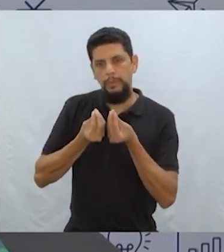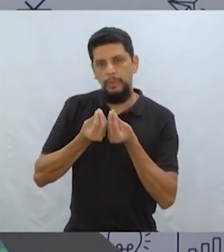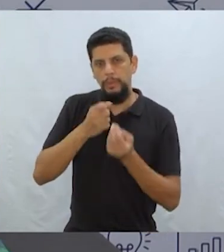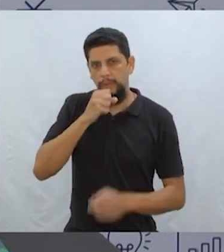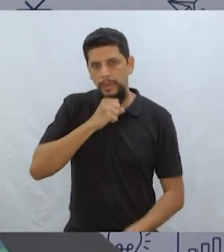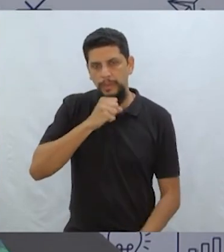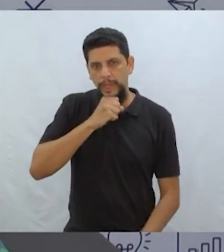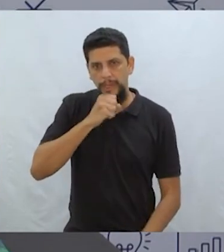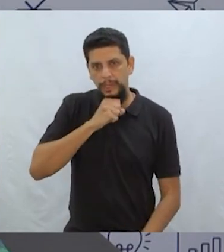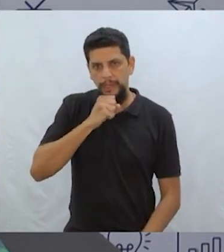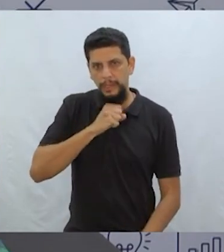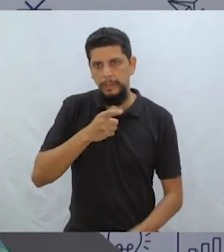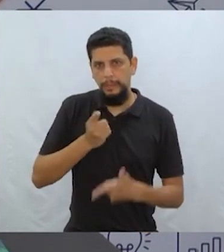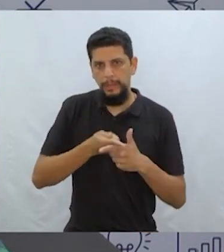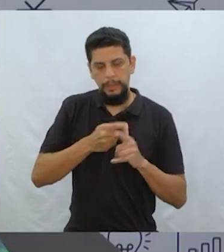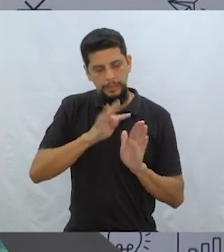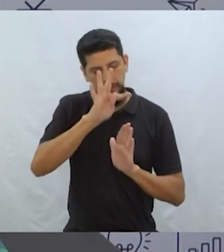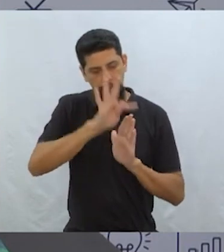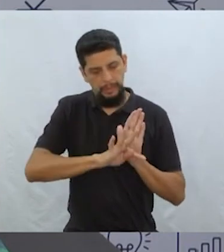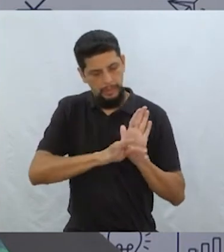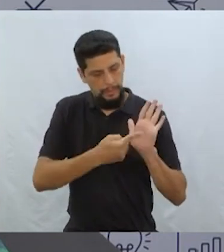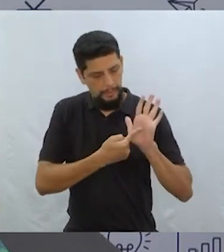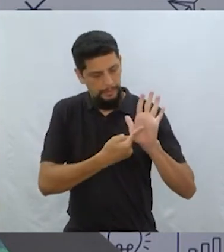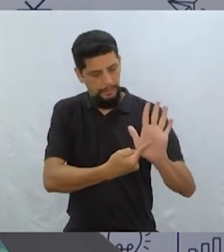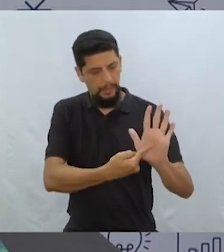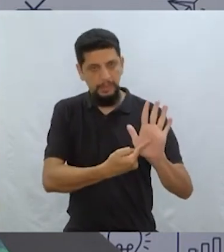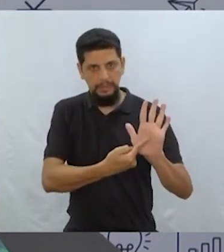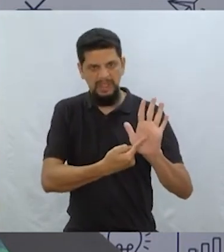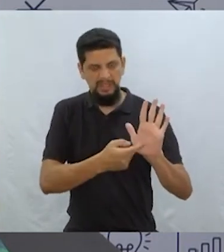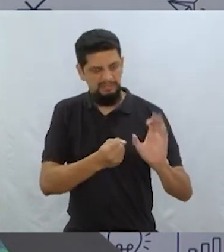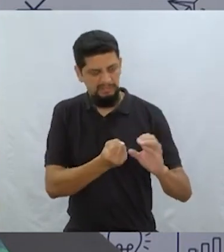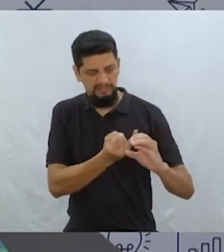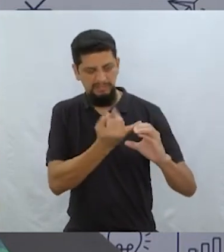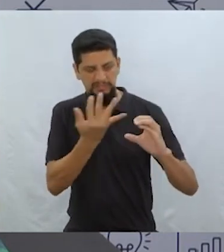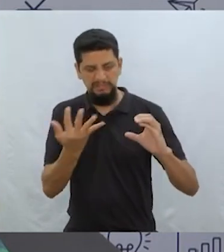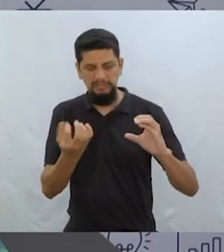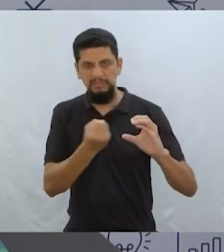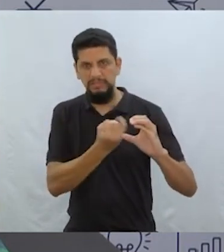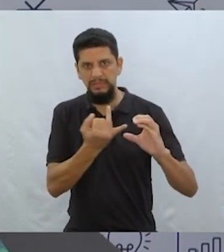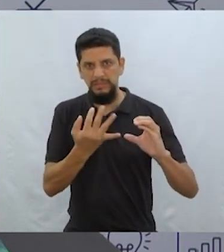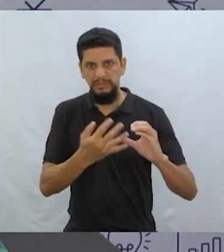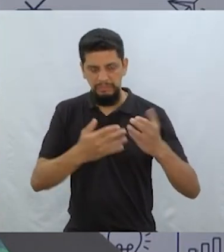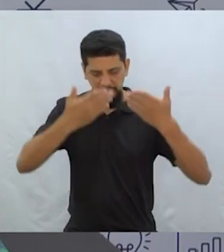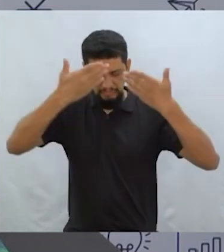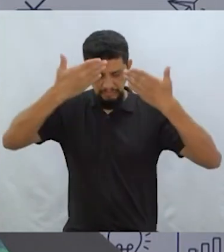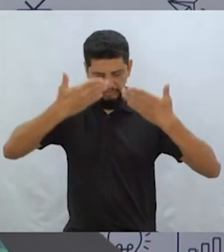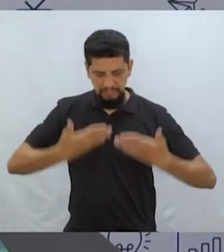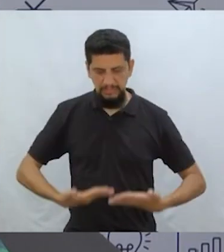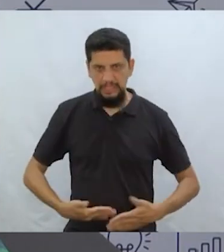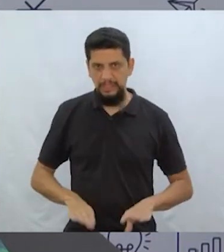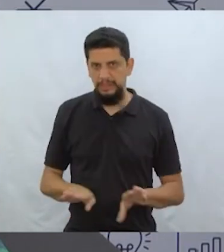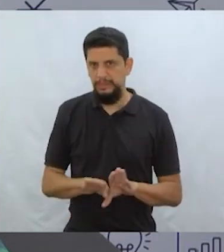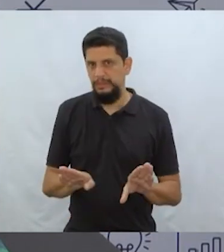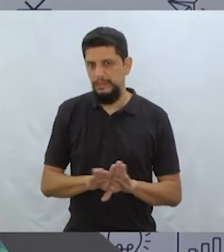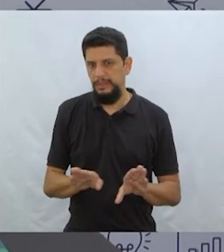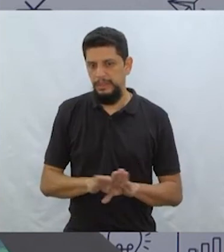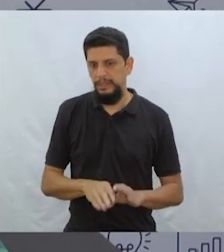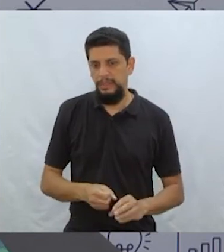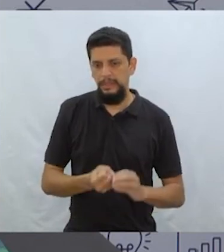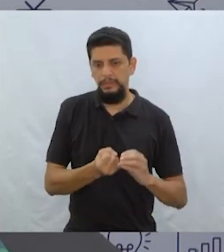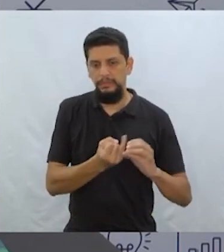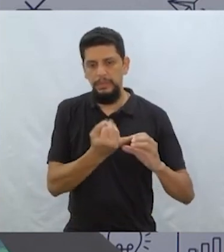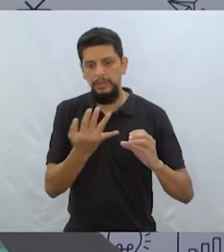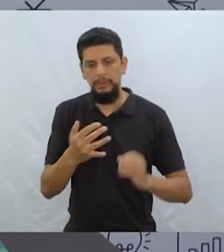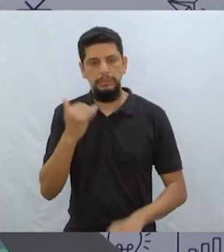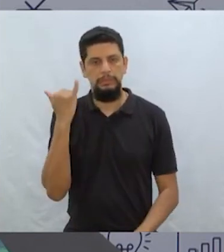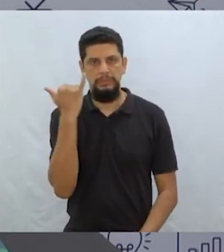o nosso bisavô Arquimedes porque o texto não traz essas características físicas isso também é uma